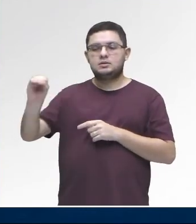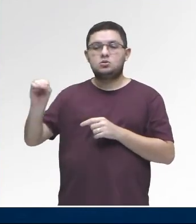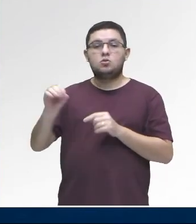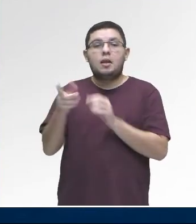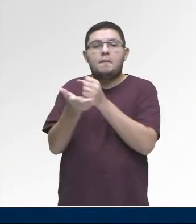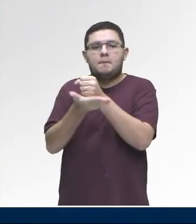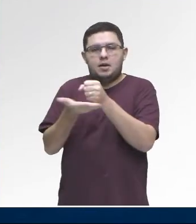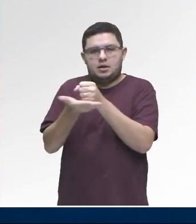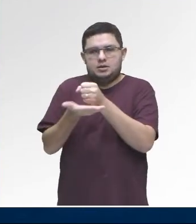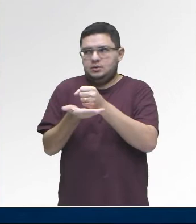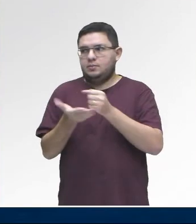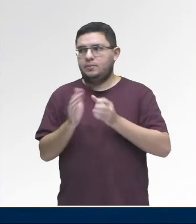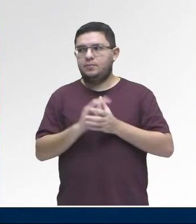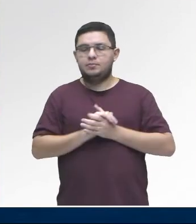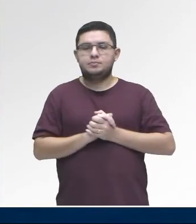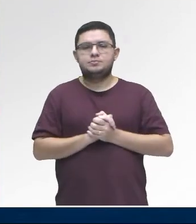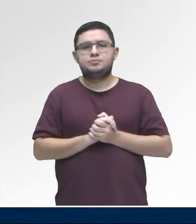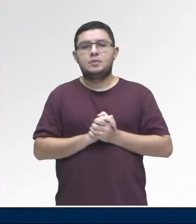Agora, atenção!